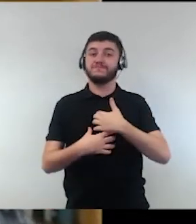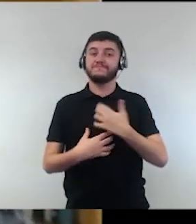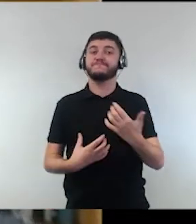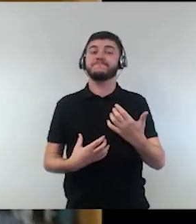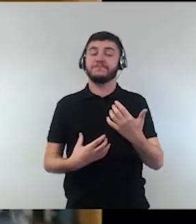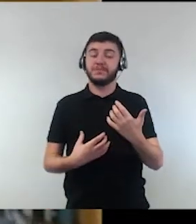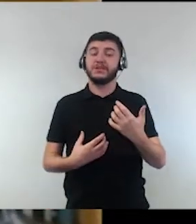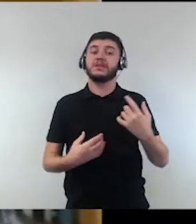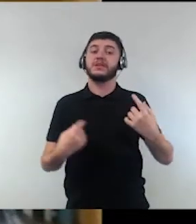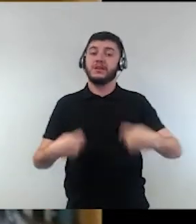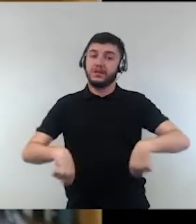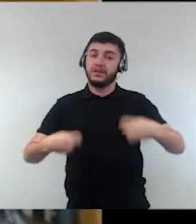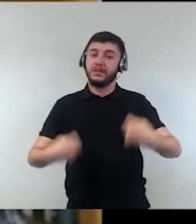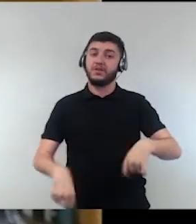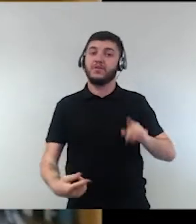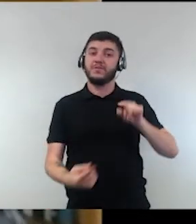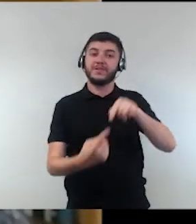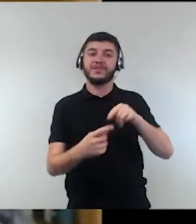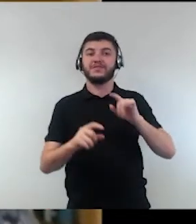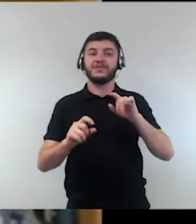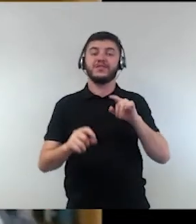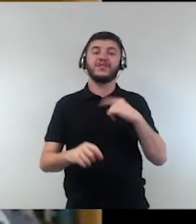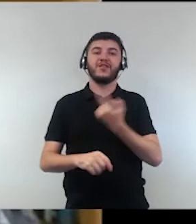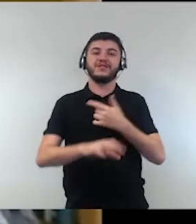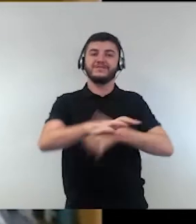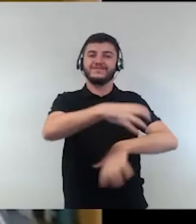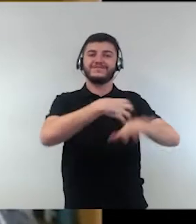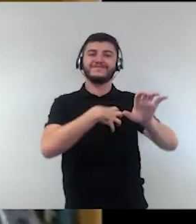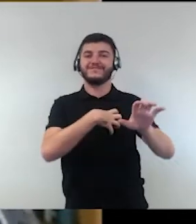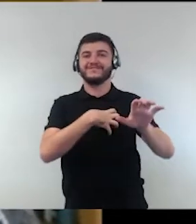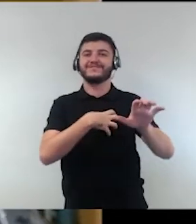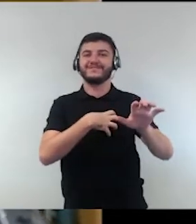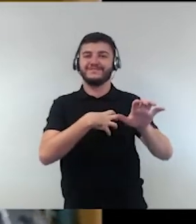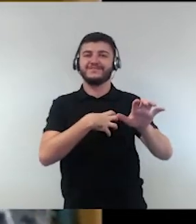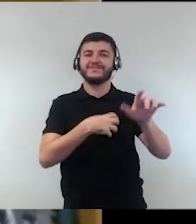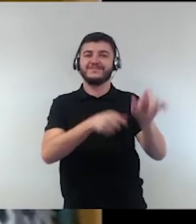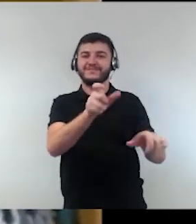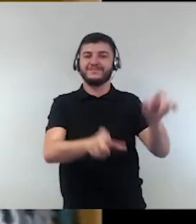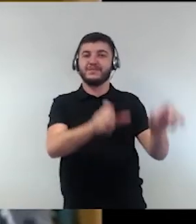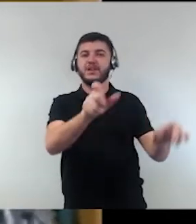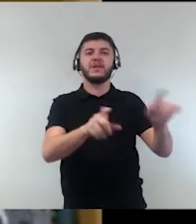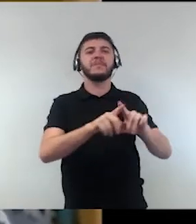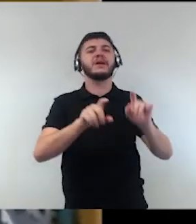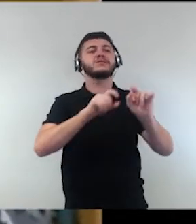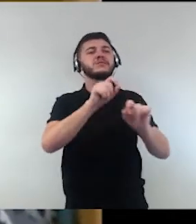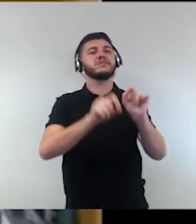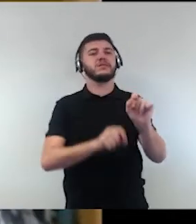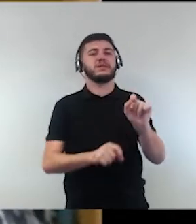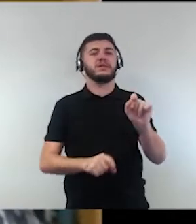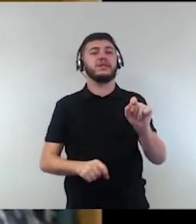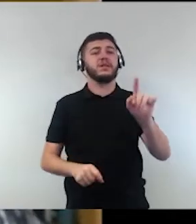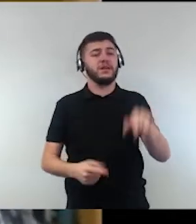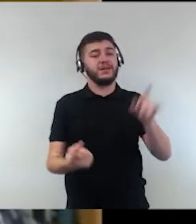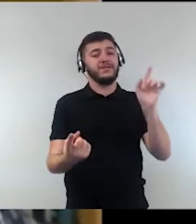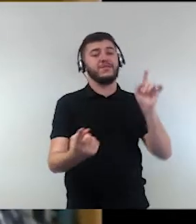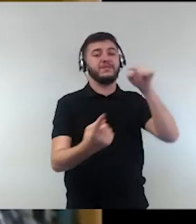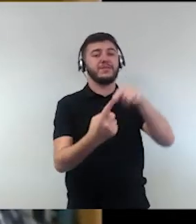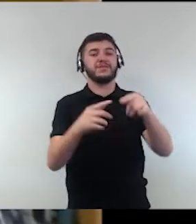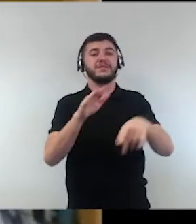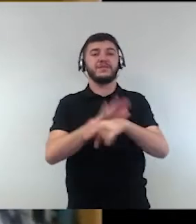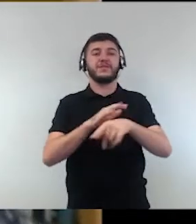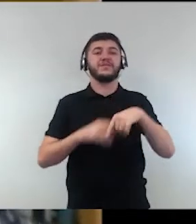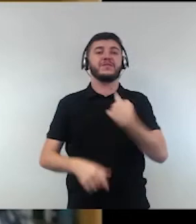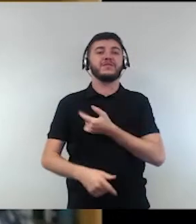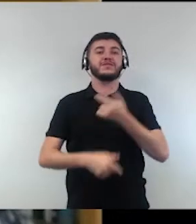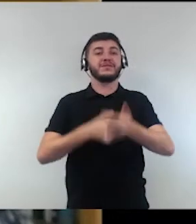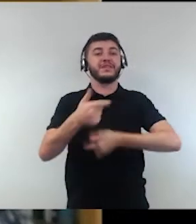que nós nos ocupemos do outro. E o que é isso, senão o que deveria ser o objetivo do nosso